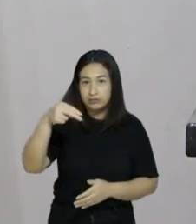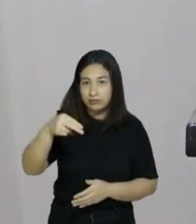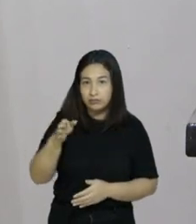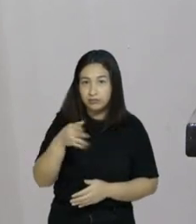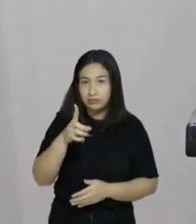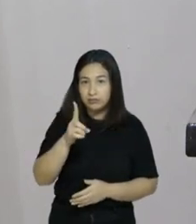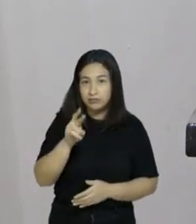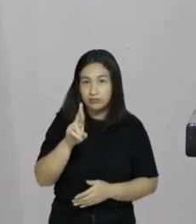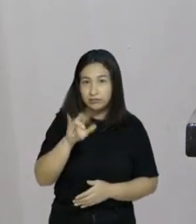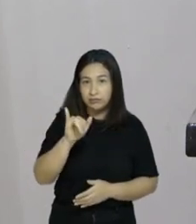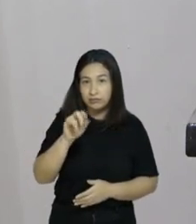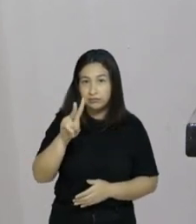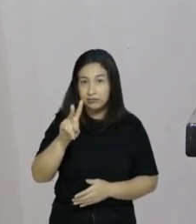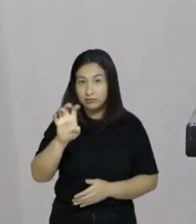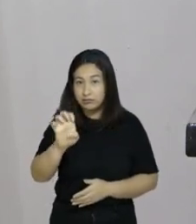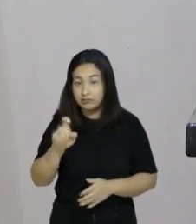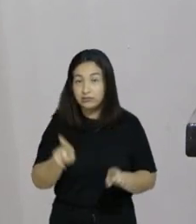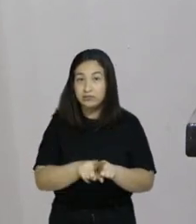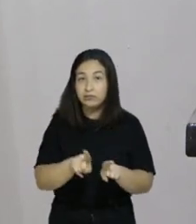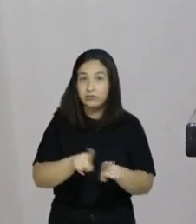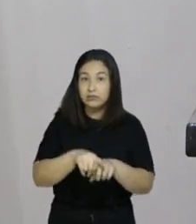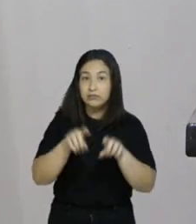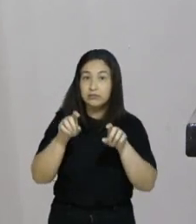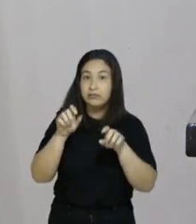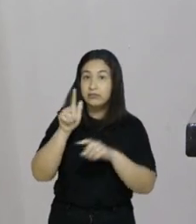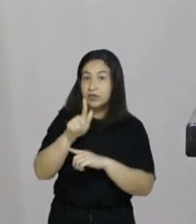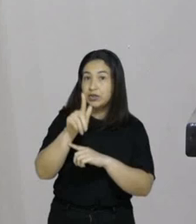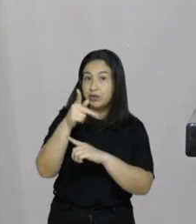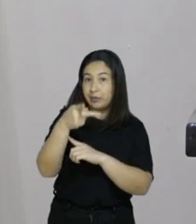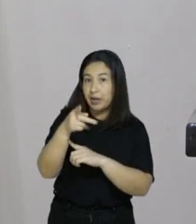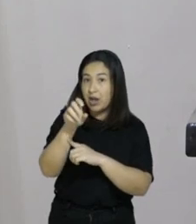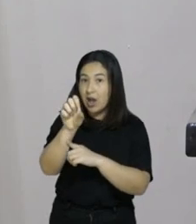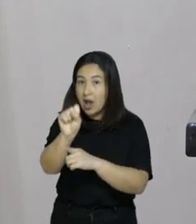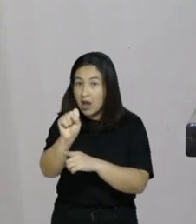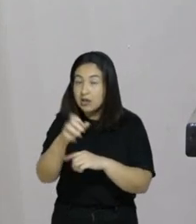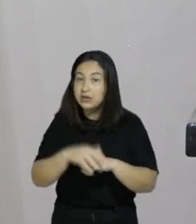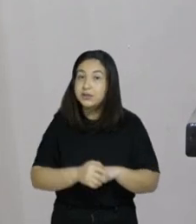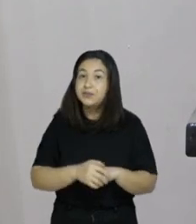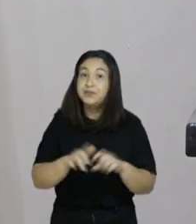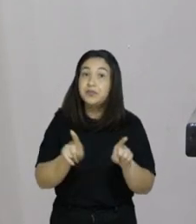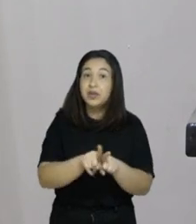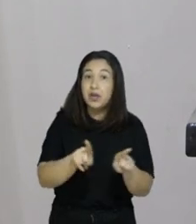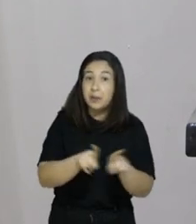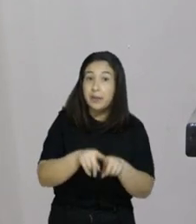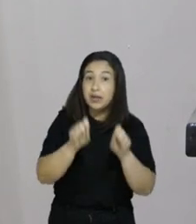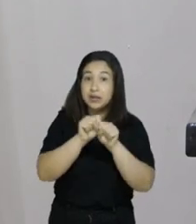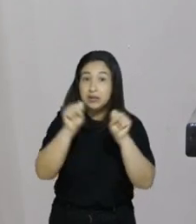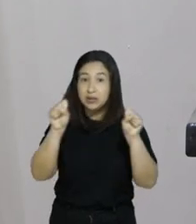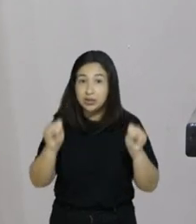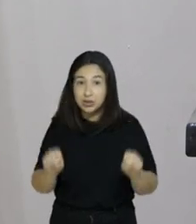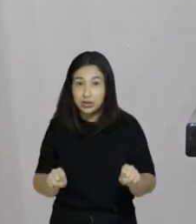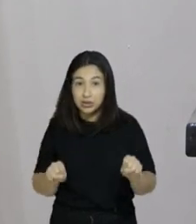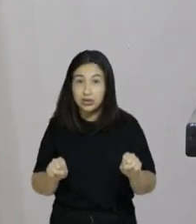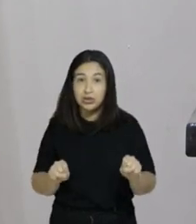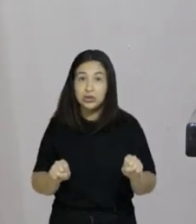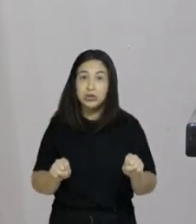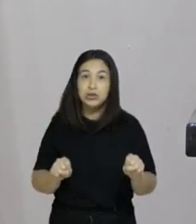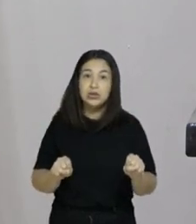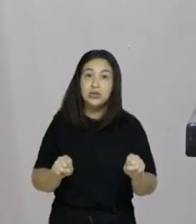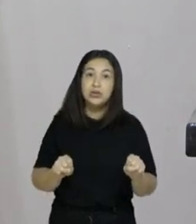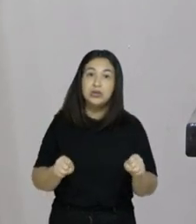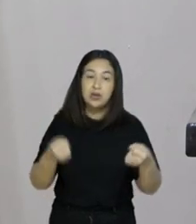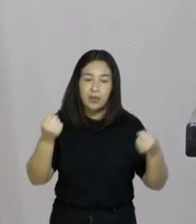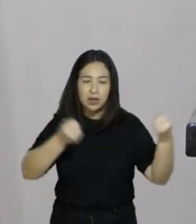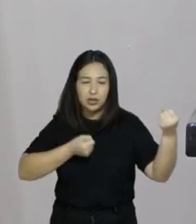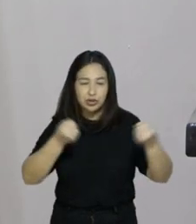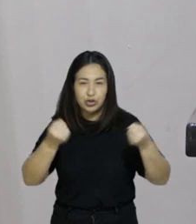cardíacas, o sistema de rastreamento por satélite, o GPS, o sistema de direção autônoma para veículos e o